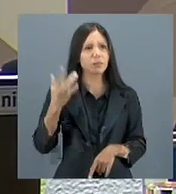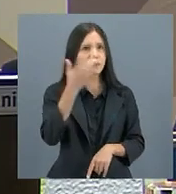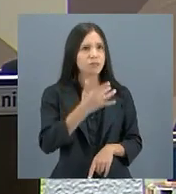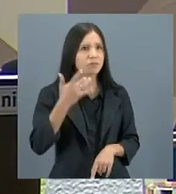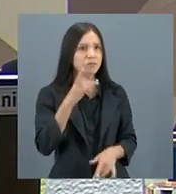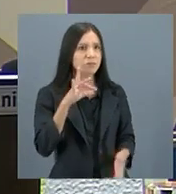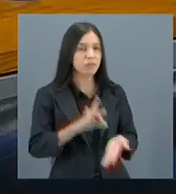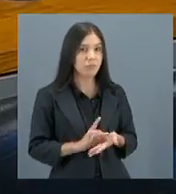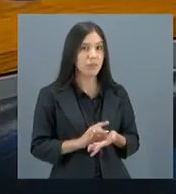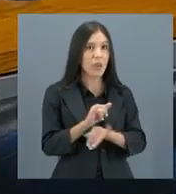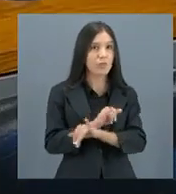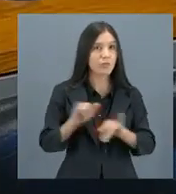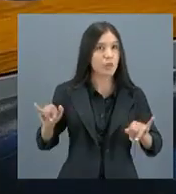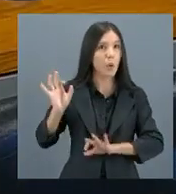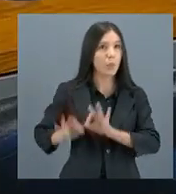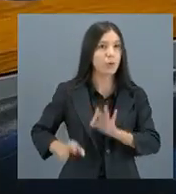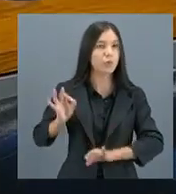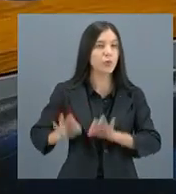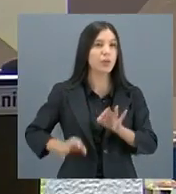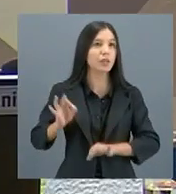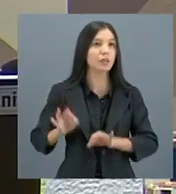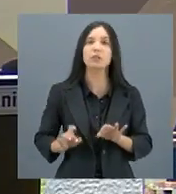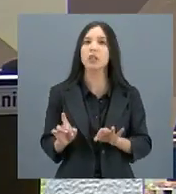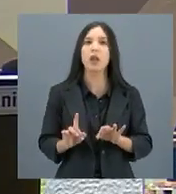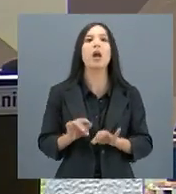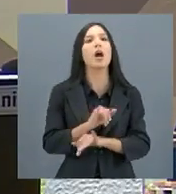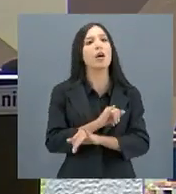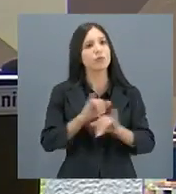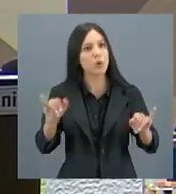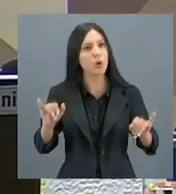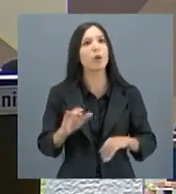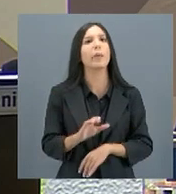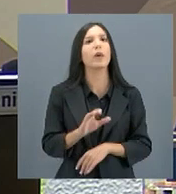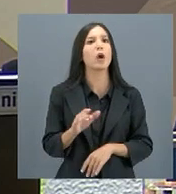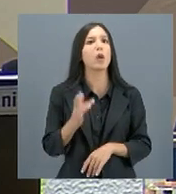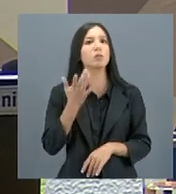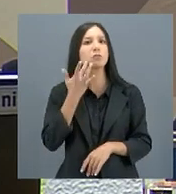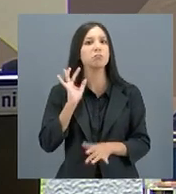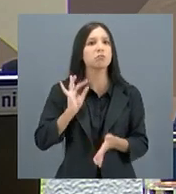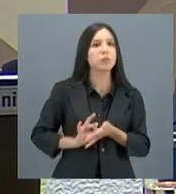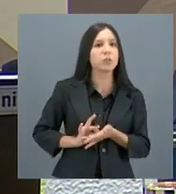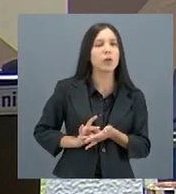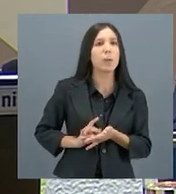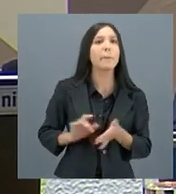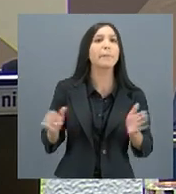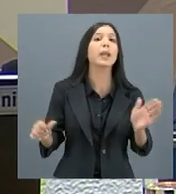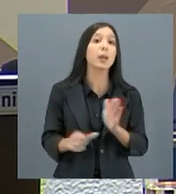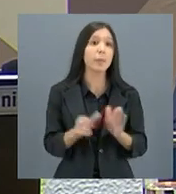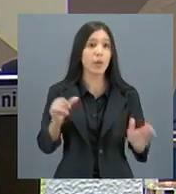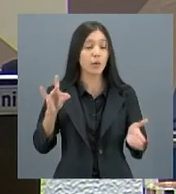forma nenhuma. Ele informou a justiça? Ele fez Ele mandou informar a corregedoria. Eu não acredito que ele tenha prevaricado de forma nenhuma. A corregedoria...